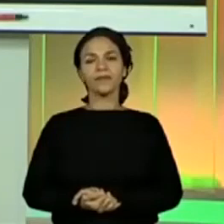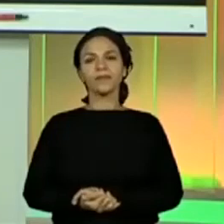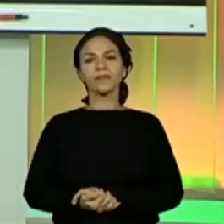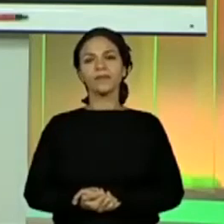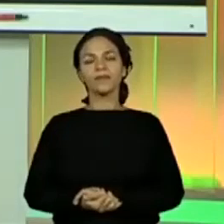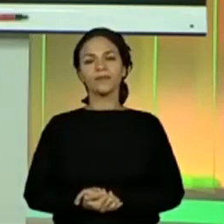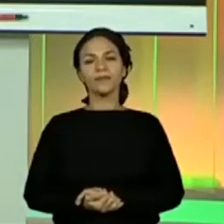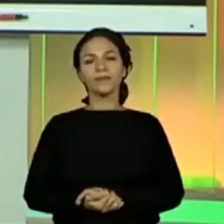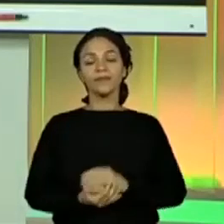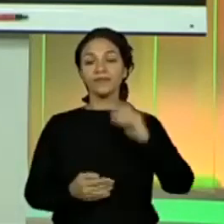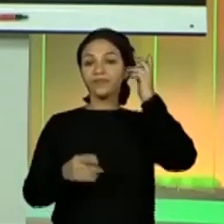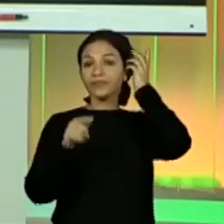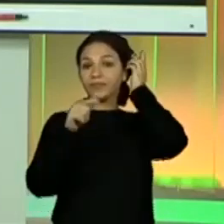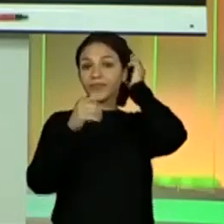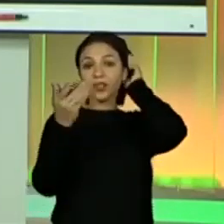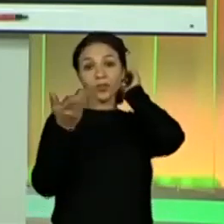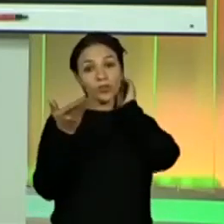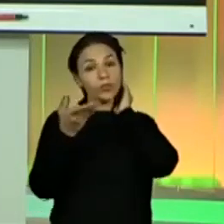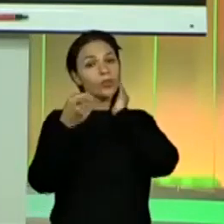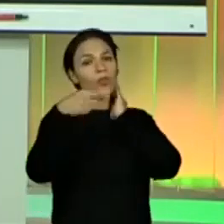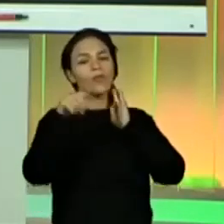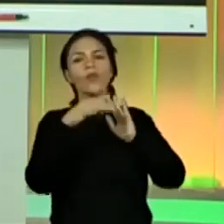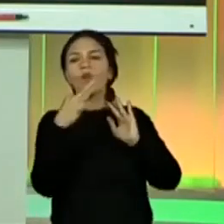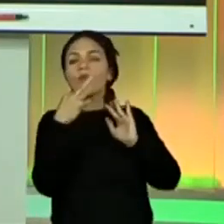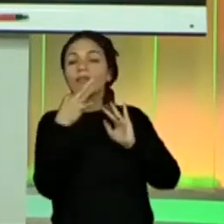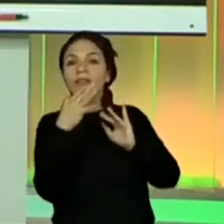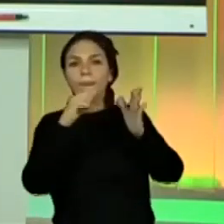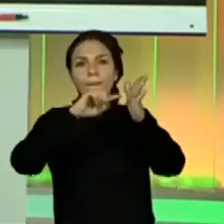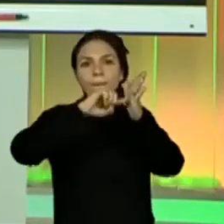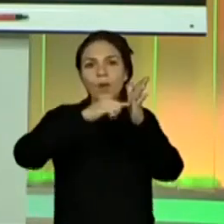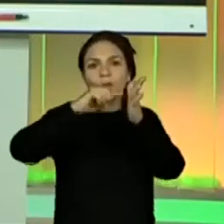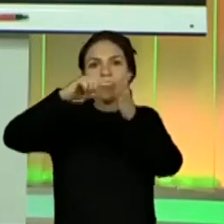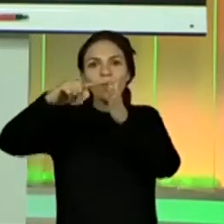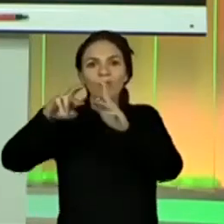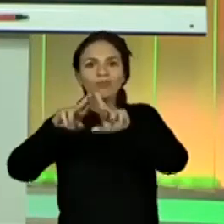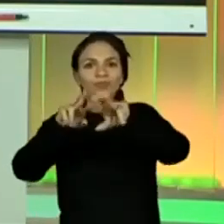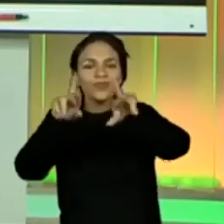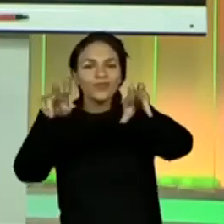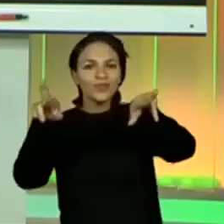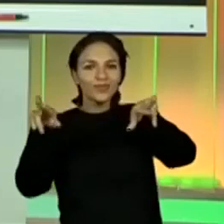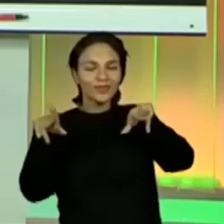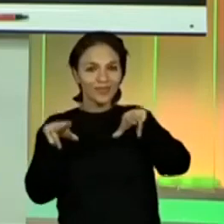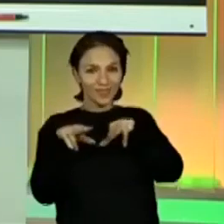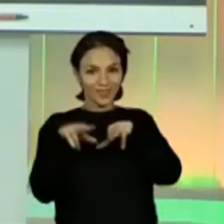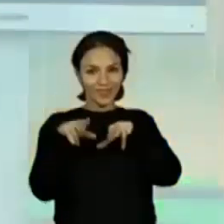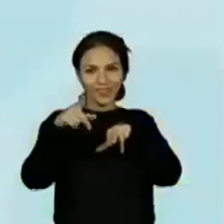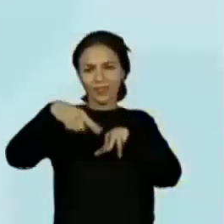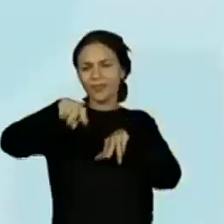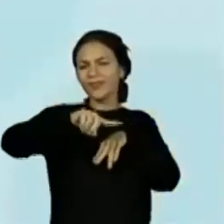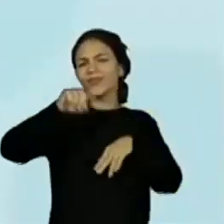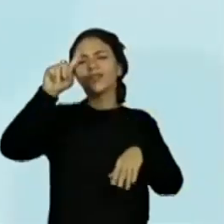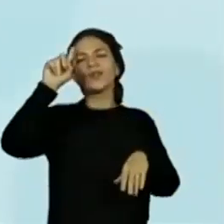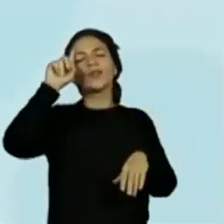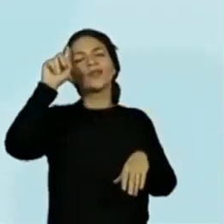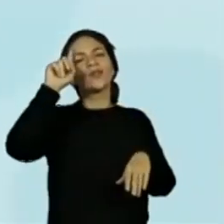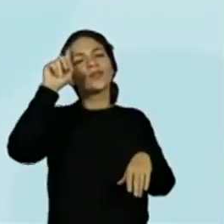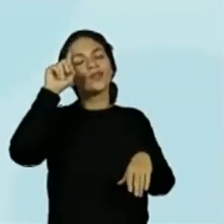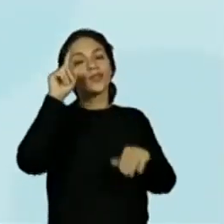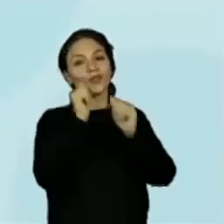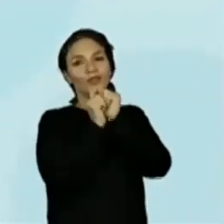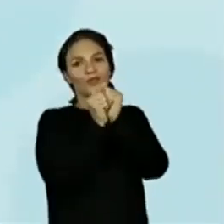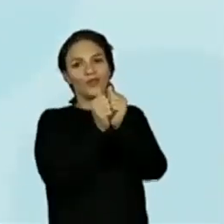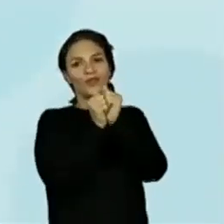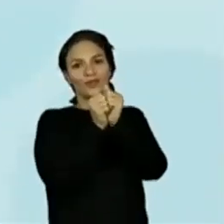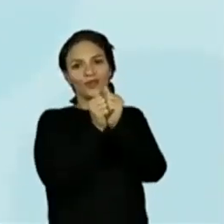Aqui nós vamos conhecer algumas pontuações que nós estamos todos os dias junto